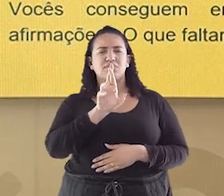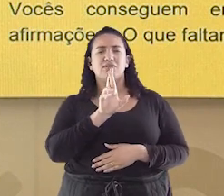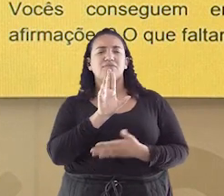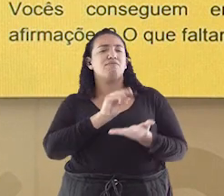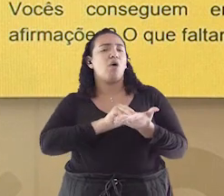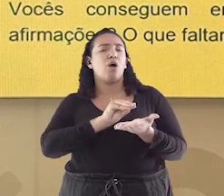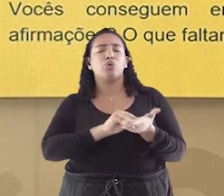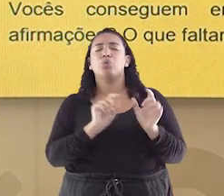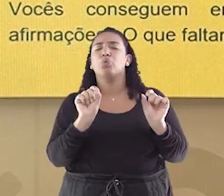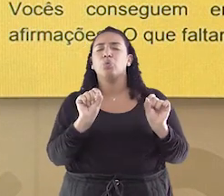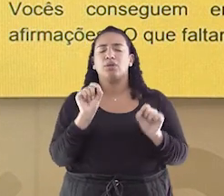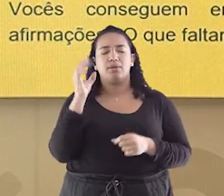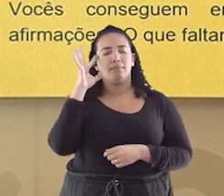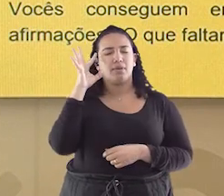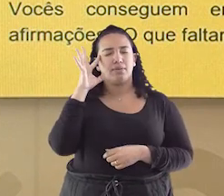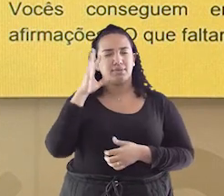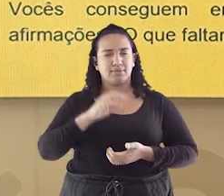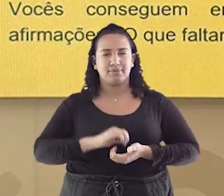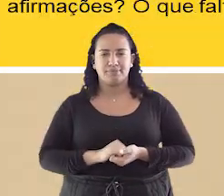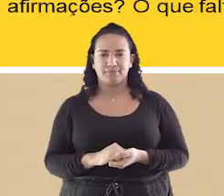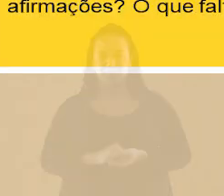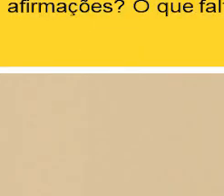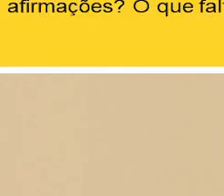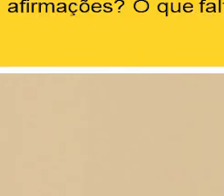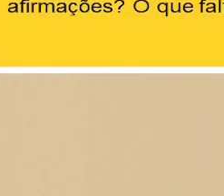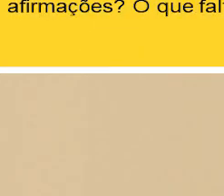está faltando? Pensem um pouquinho em casa.